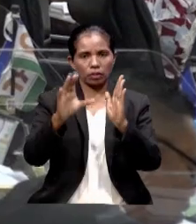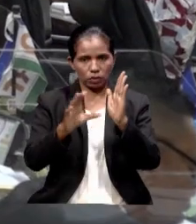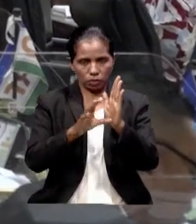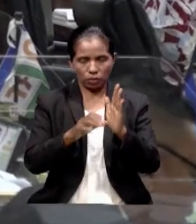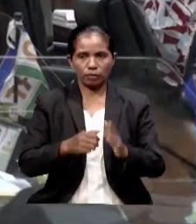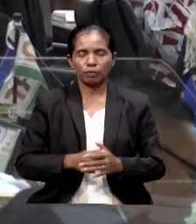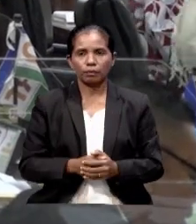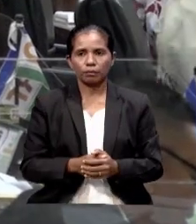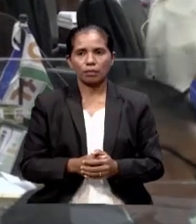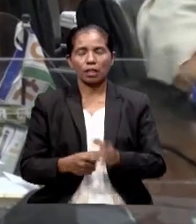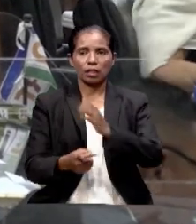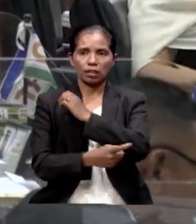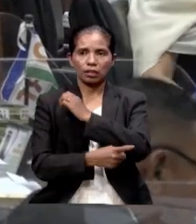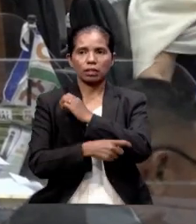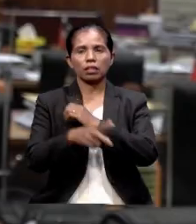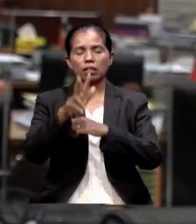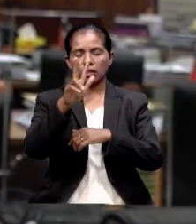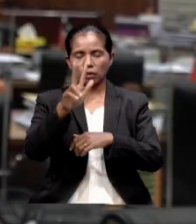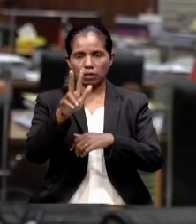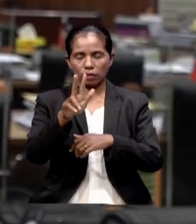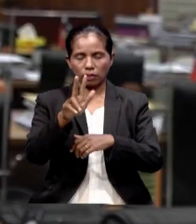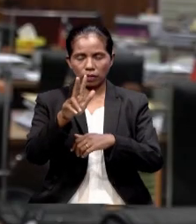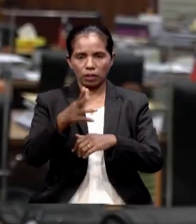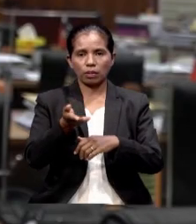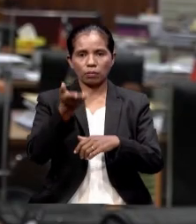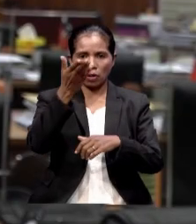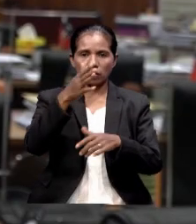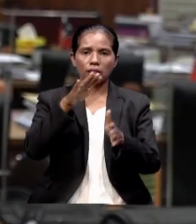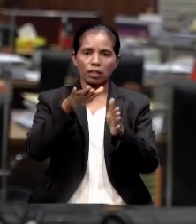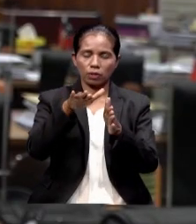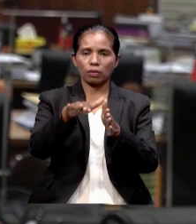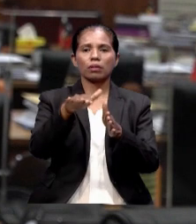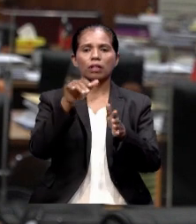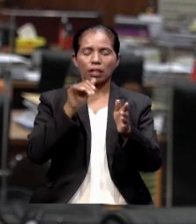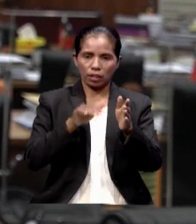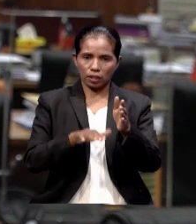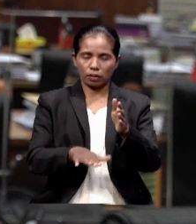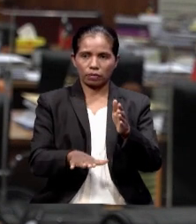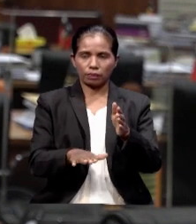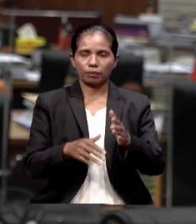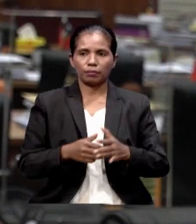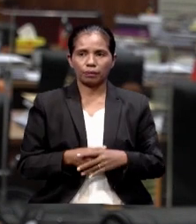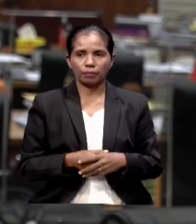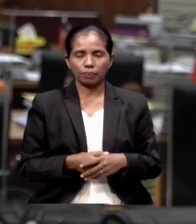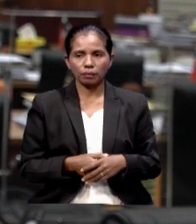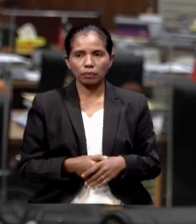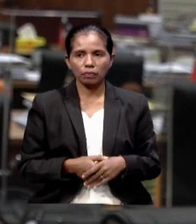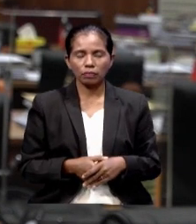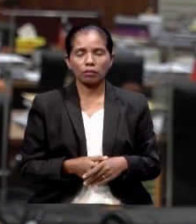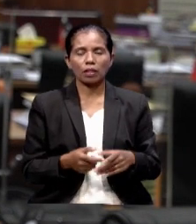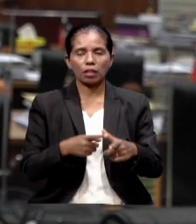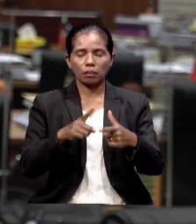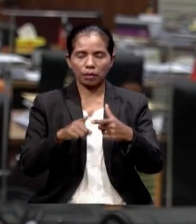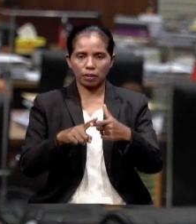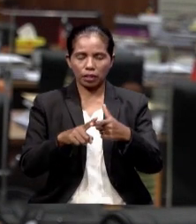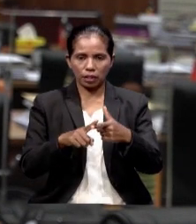sanção? Sanção nem é tolo, leve, é grave e. Não sei, é muito grave. Depois, é